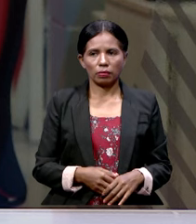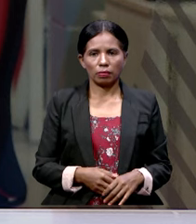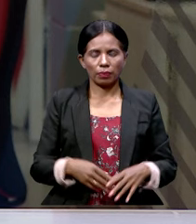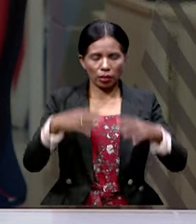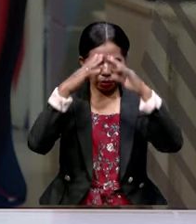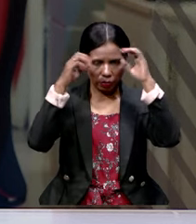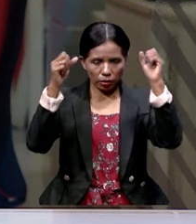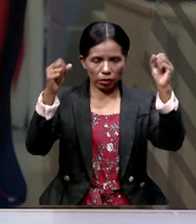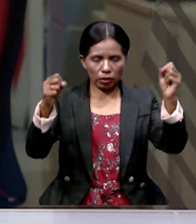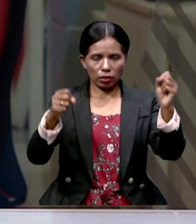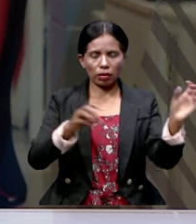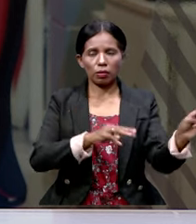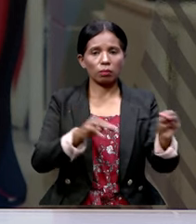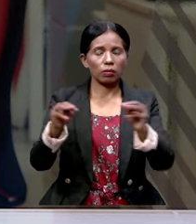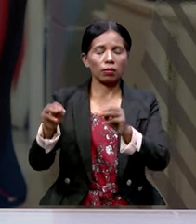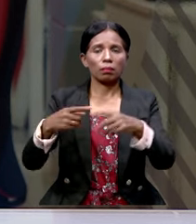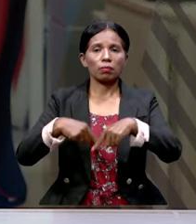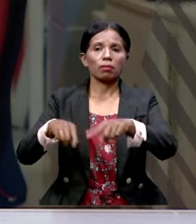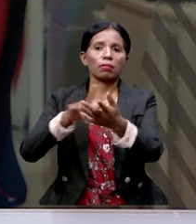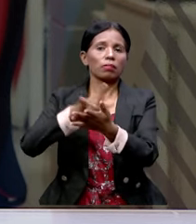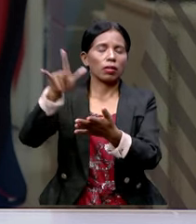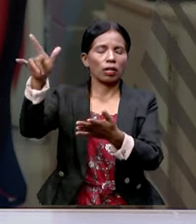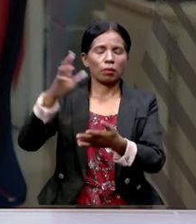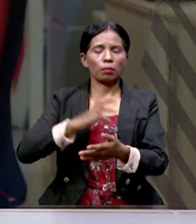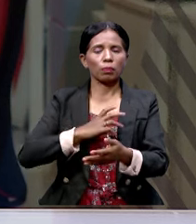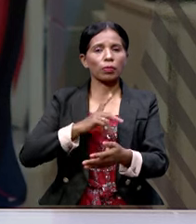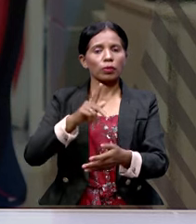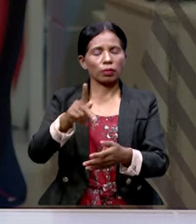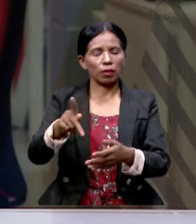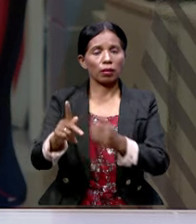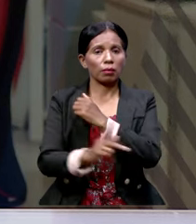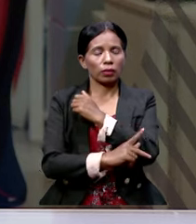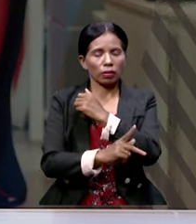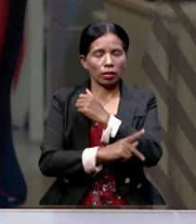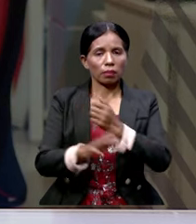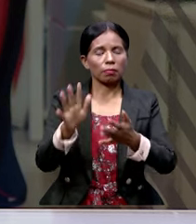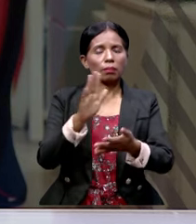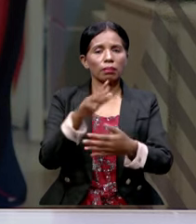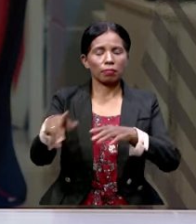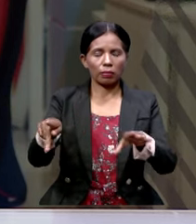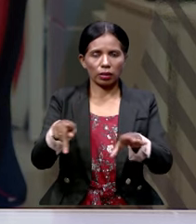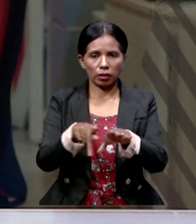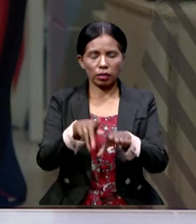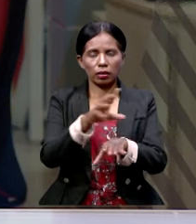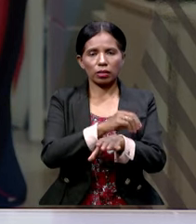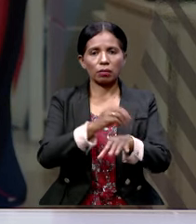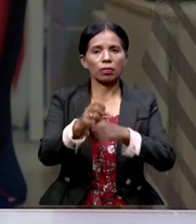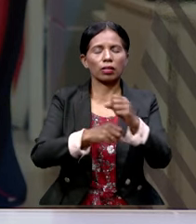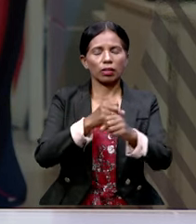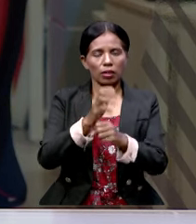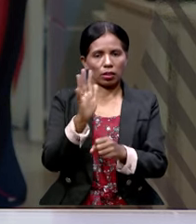Presidente da República de Xloca ba Portugal, Rodi participa a celebração Tinang Lima Nulu, Revolução dos Cravos.